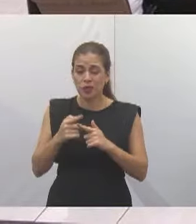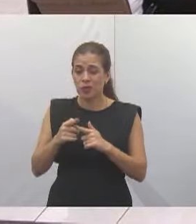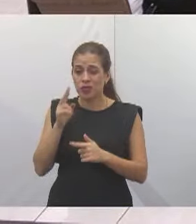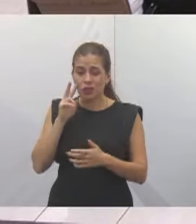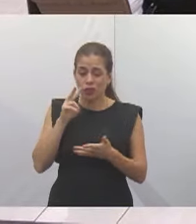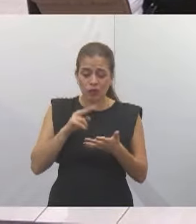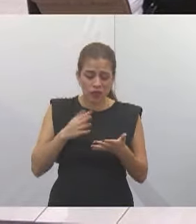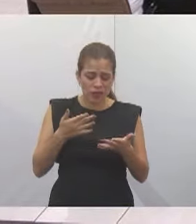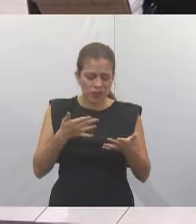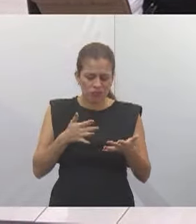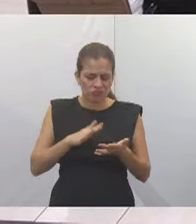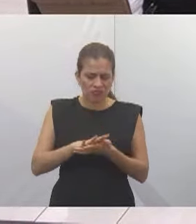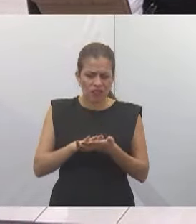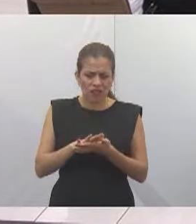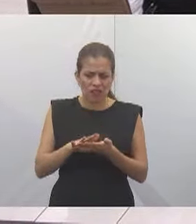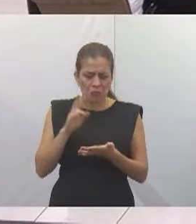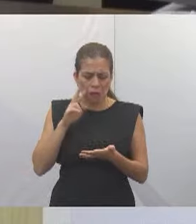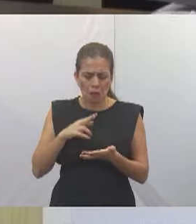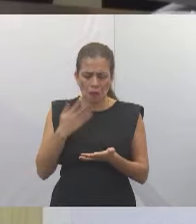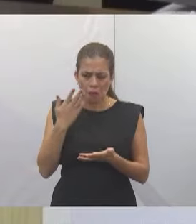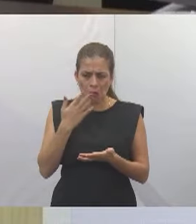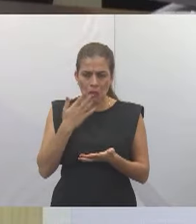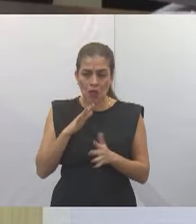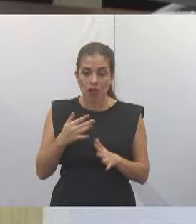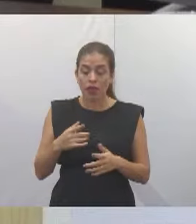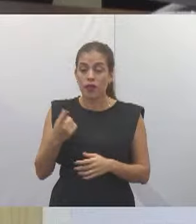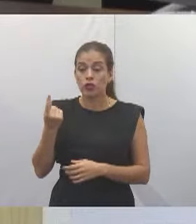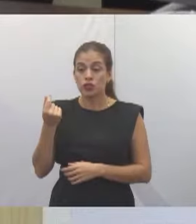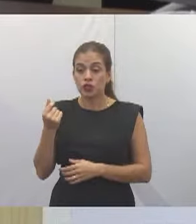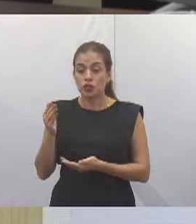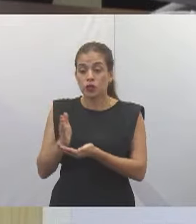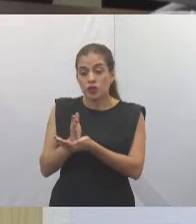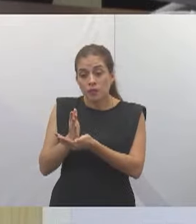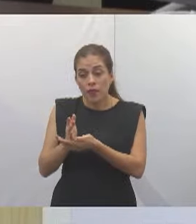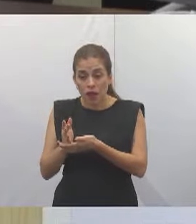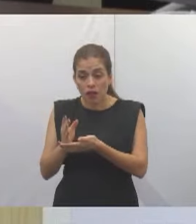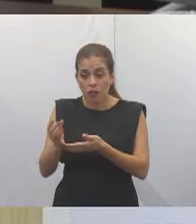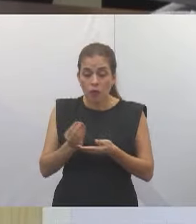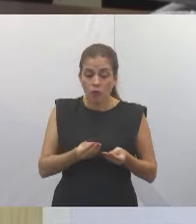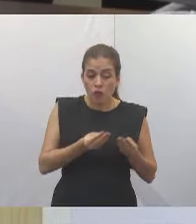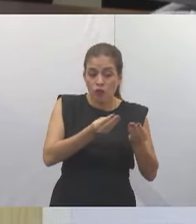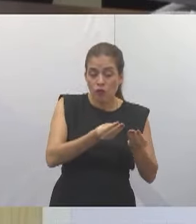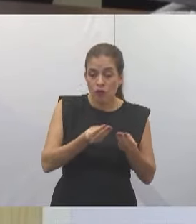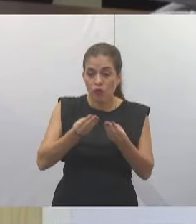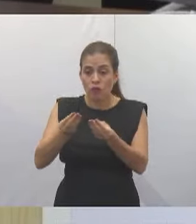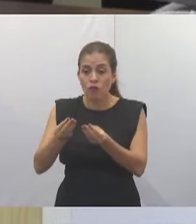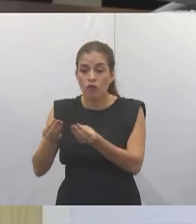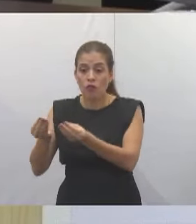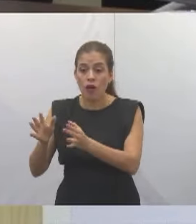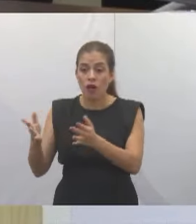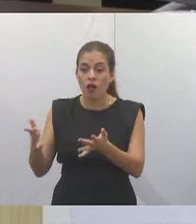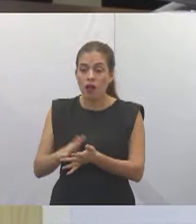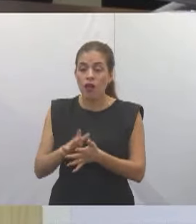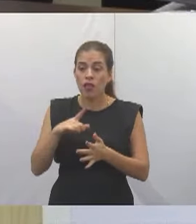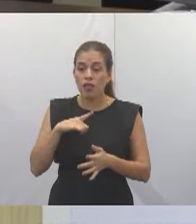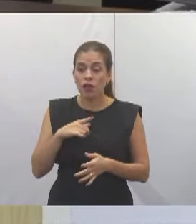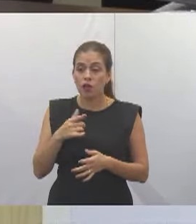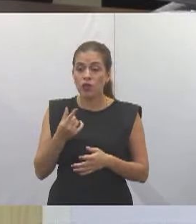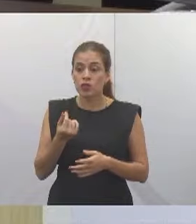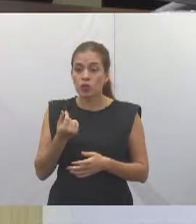eu não... É que cada dinheiro vem de um lugar. De um setor e é usado em cada setor. Tem coisa que você só pode usar